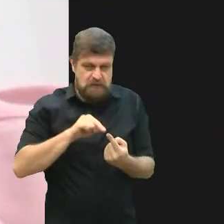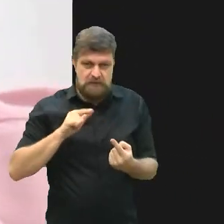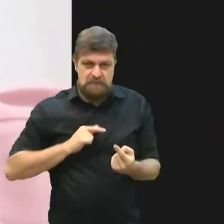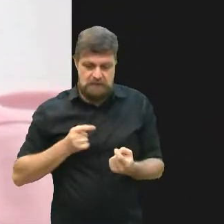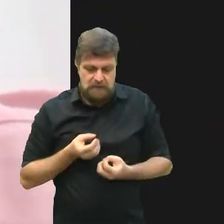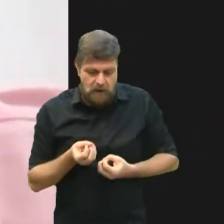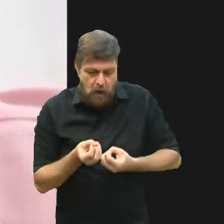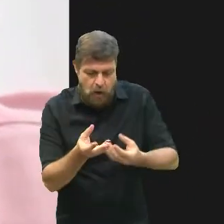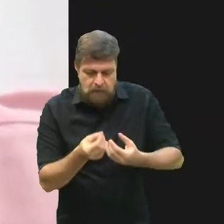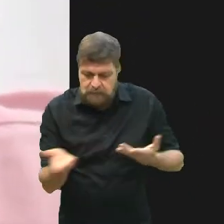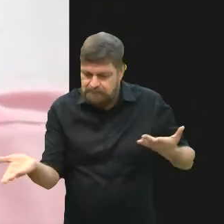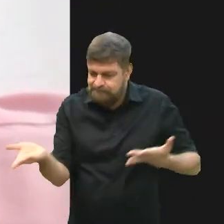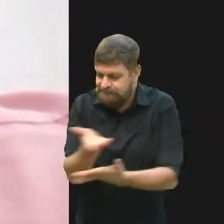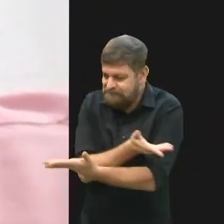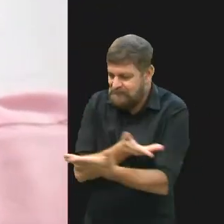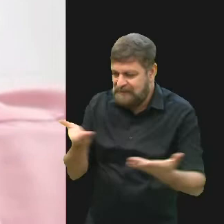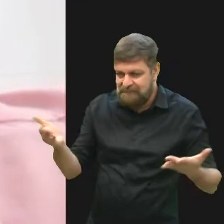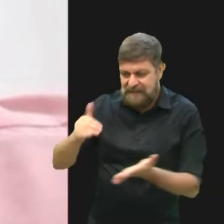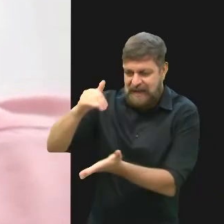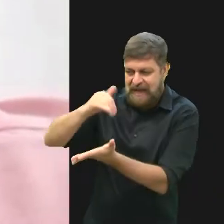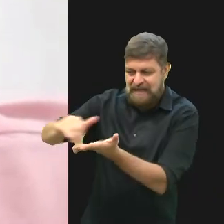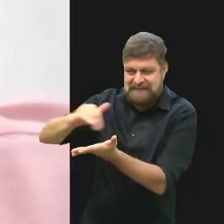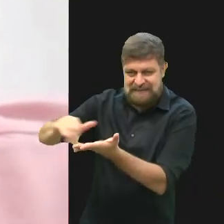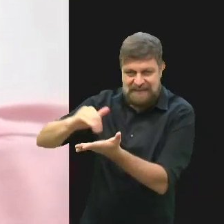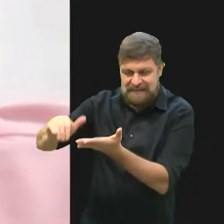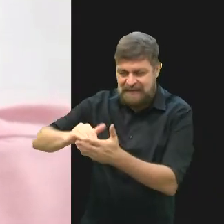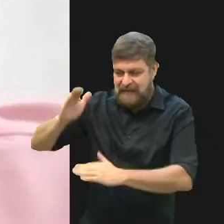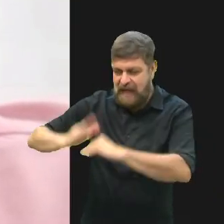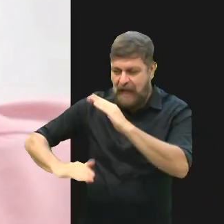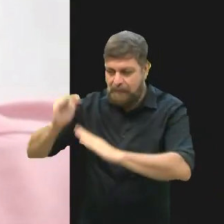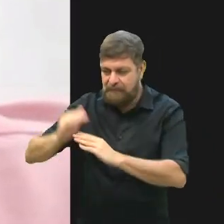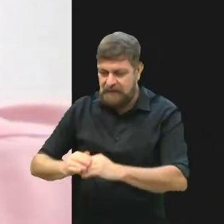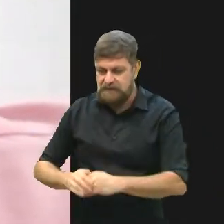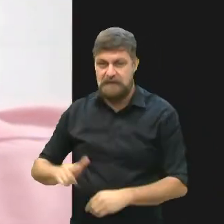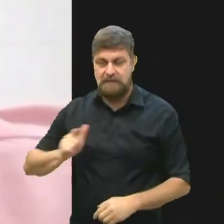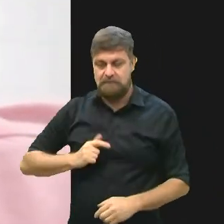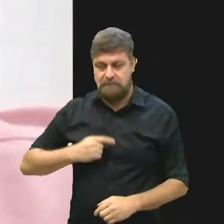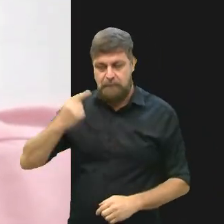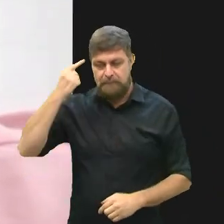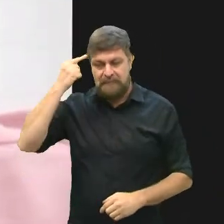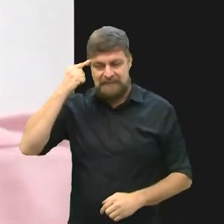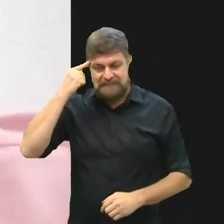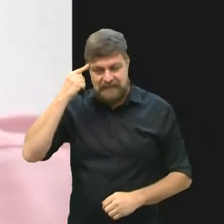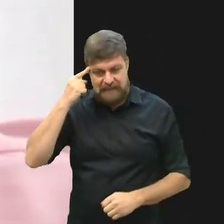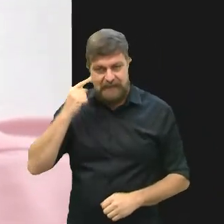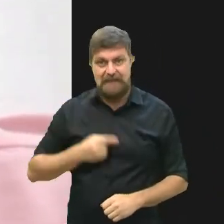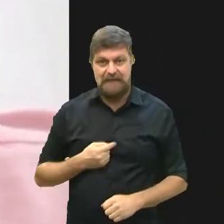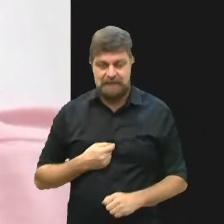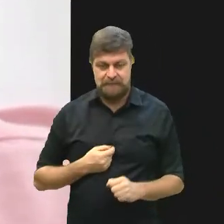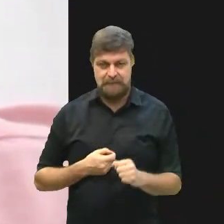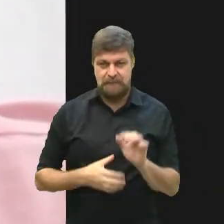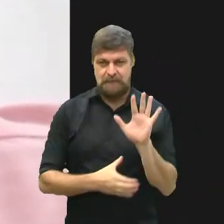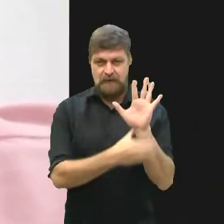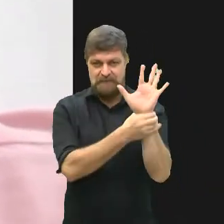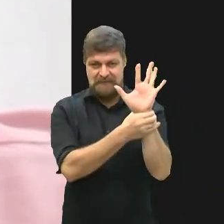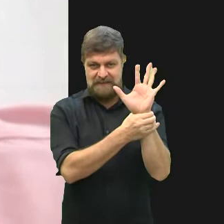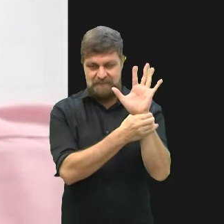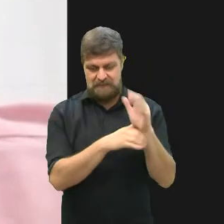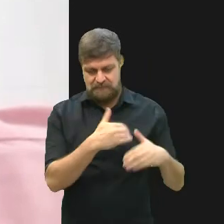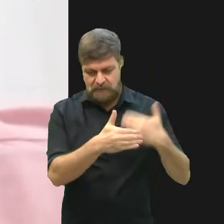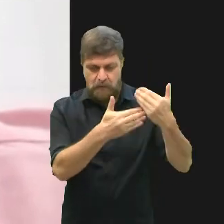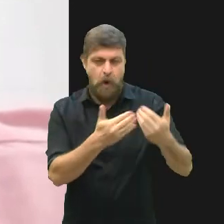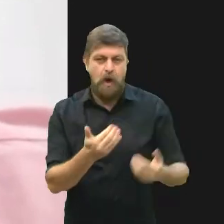forma transversal as sementes da sustentabilidade. Isso já ocorre. Hoje a Secretaria de